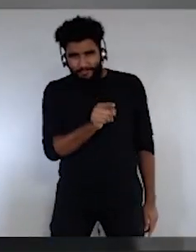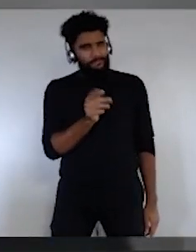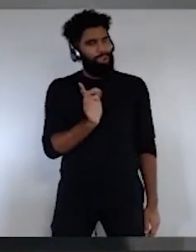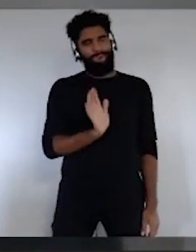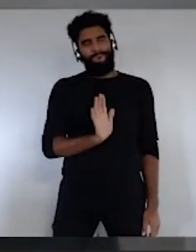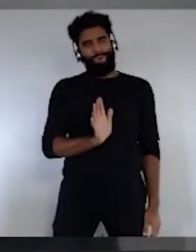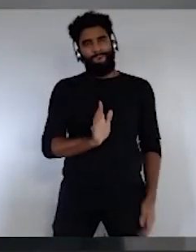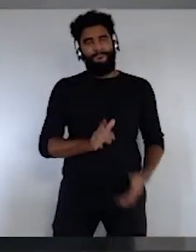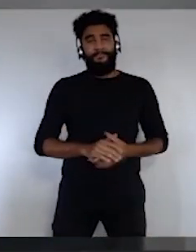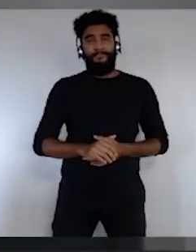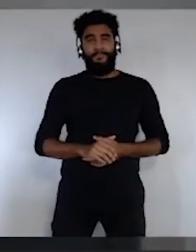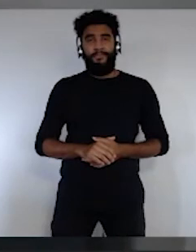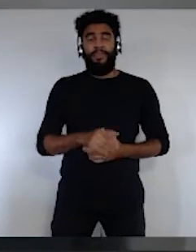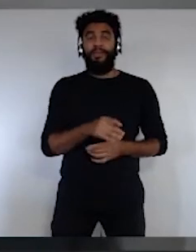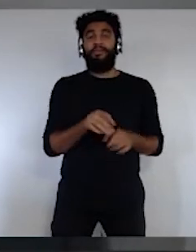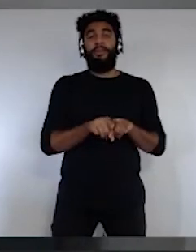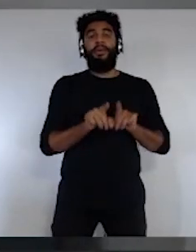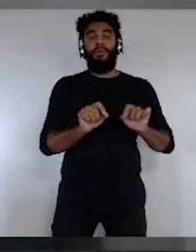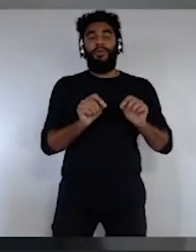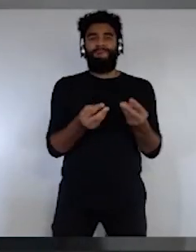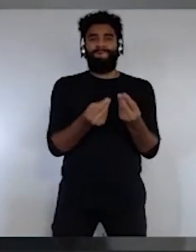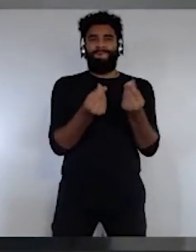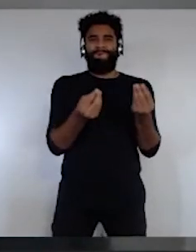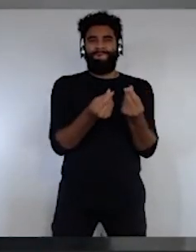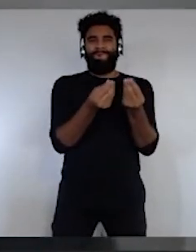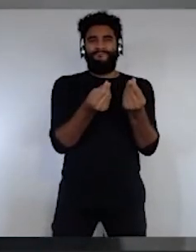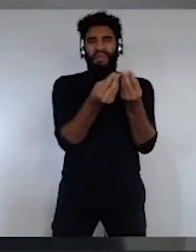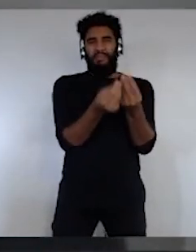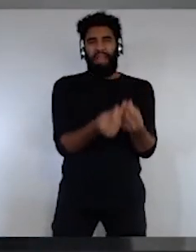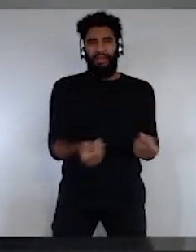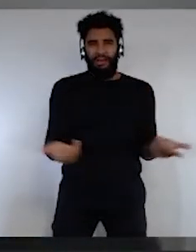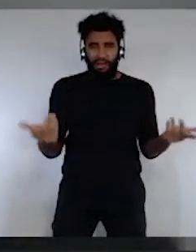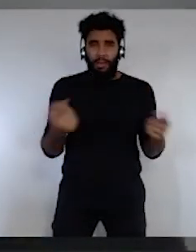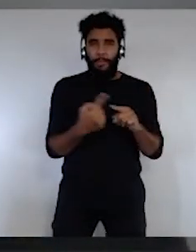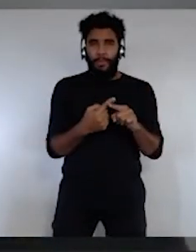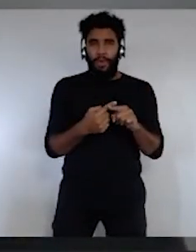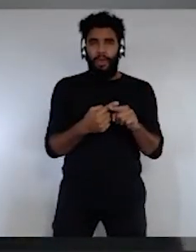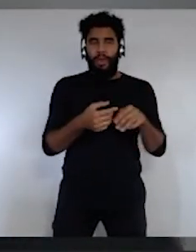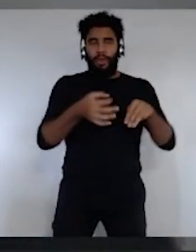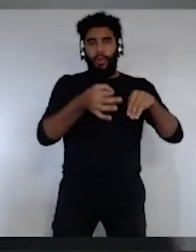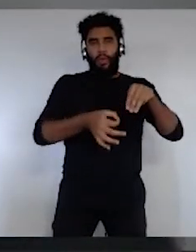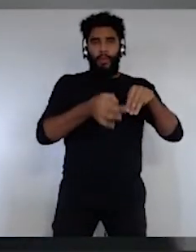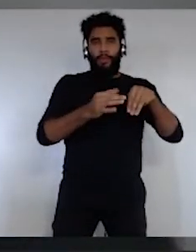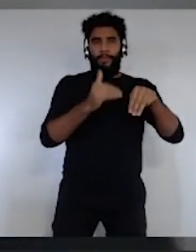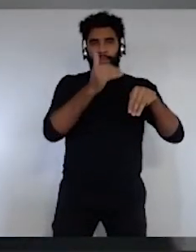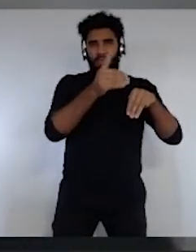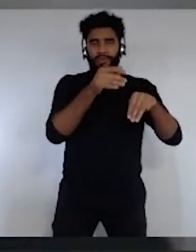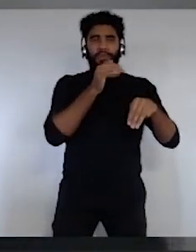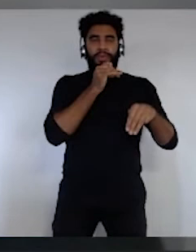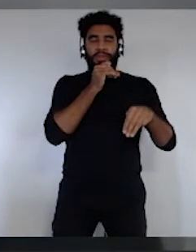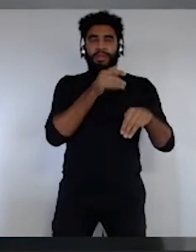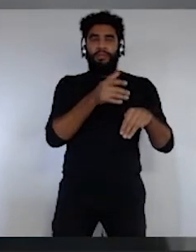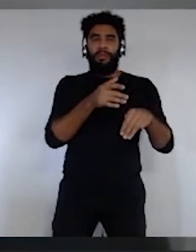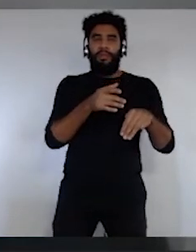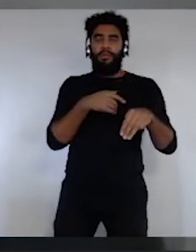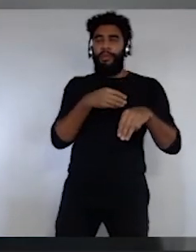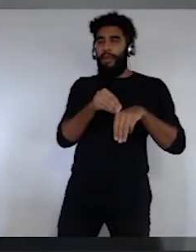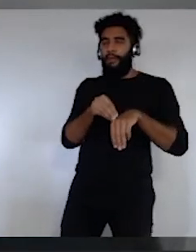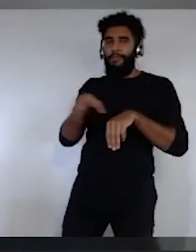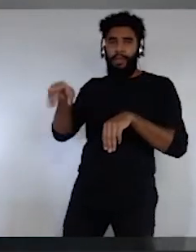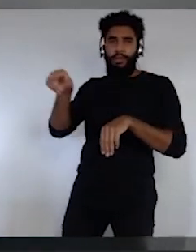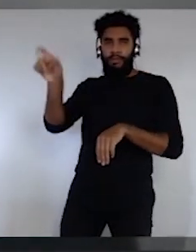Criar-se agora, para o STJ, esse interesse geral, a arguição de relevância, é fazer a mesma coisa que foi feita com o Supremo